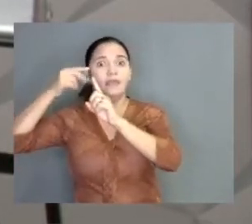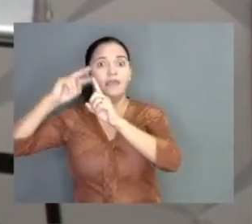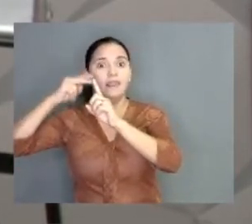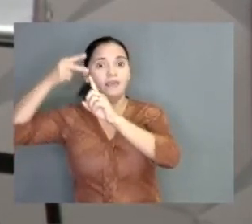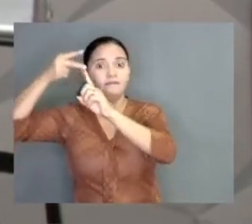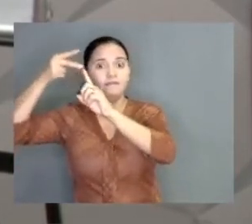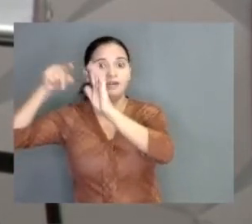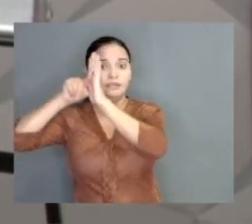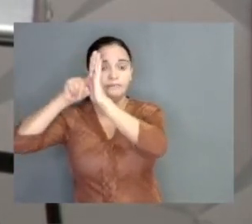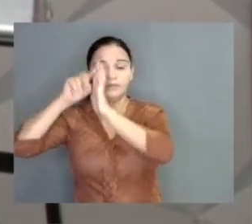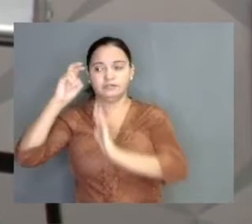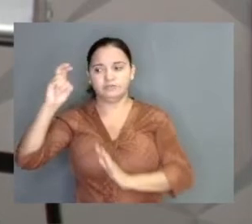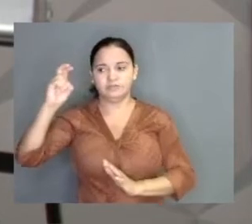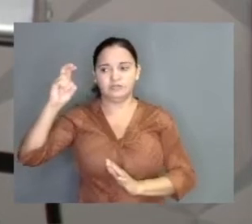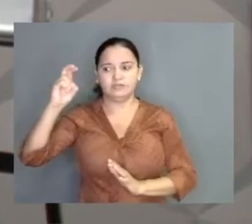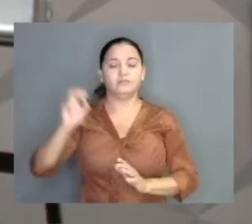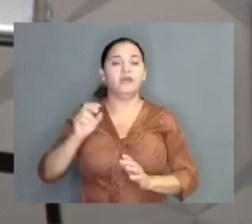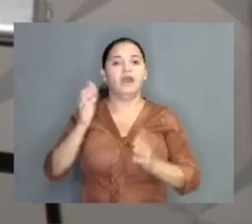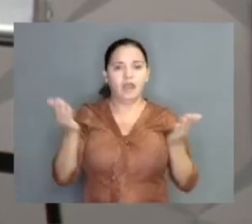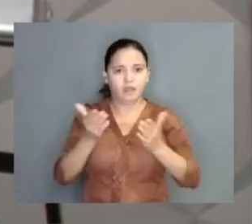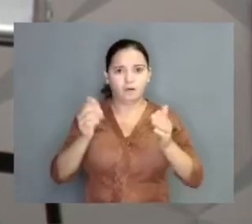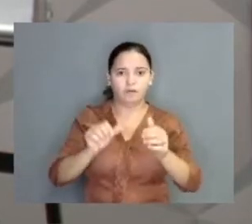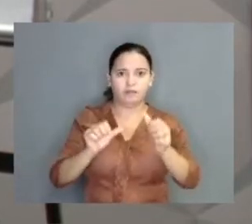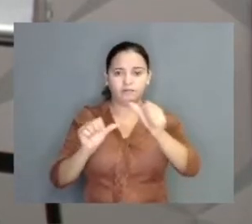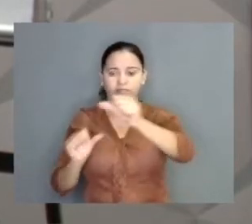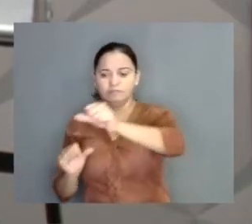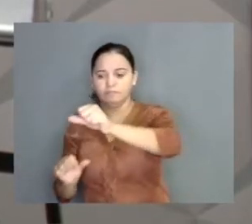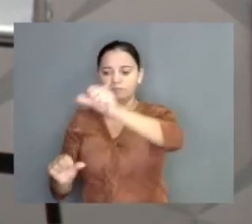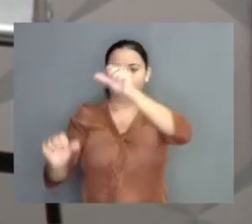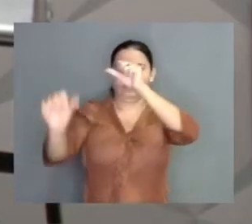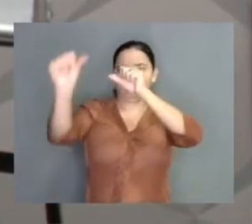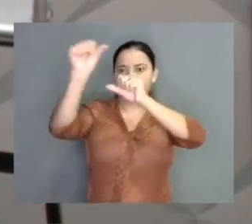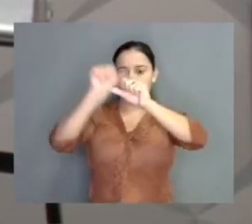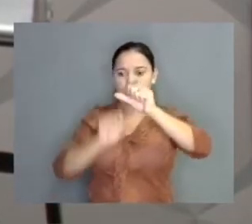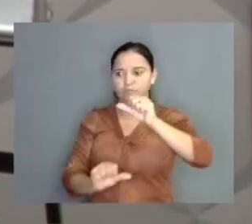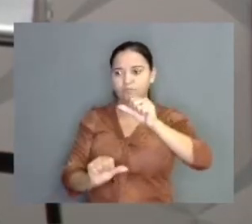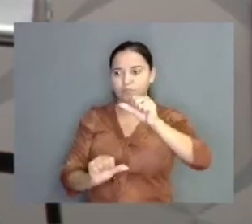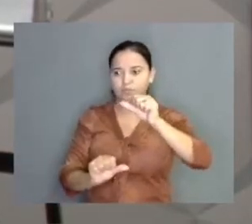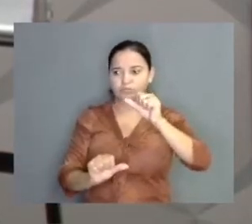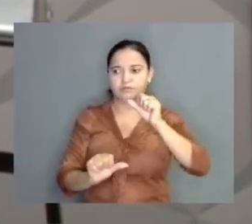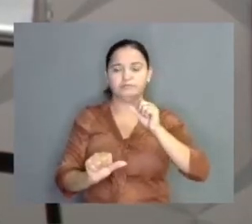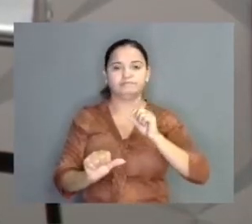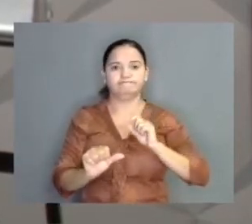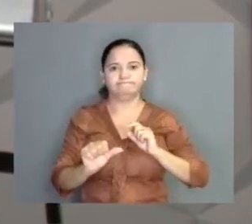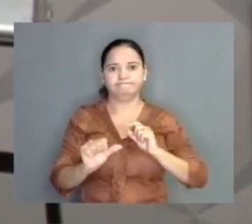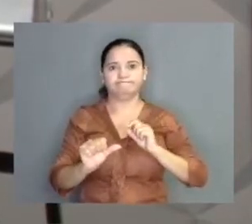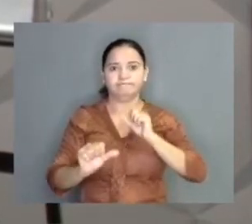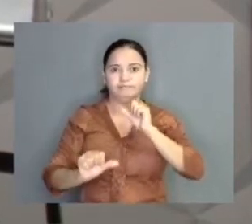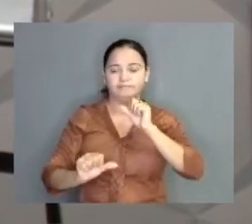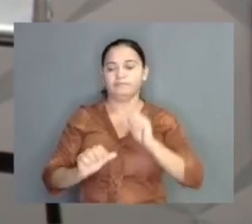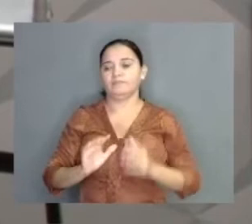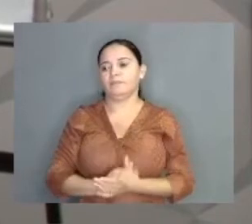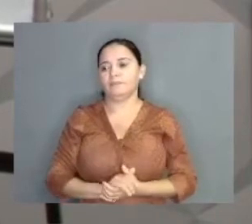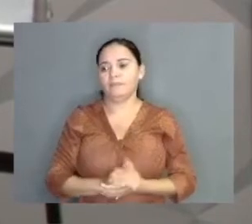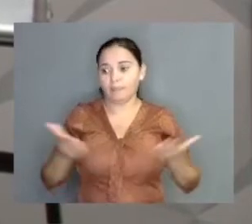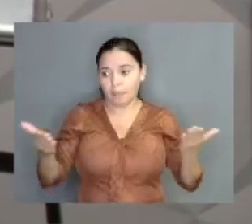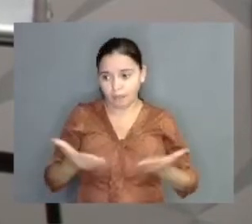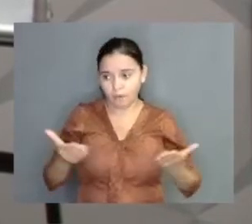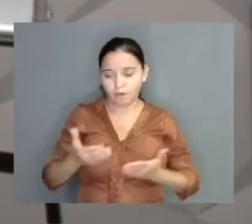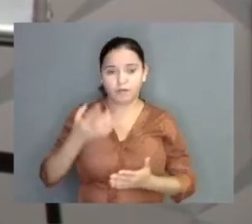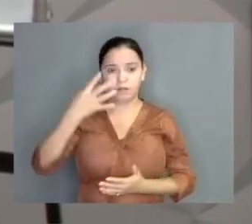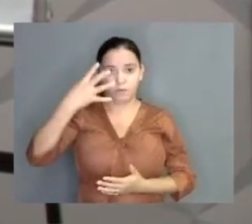está embaixo vai para cima, quem está em cima vai para baixo. Ó, 4 elevado à